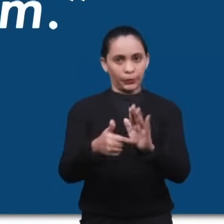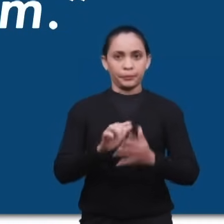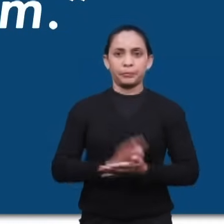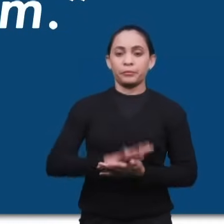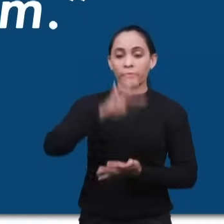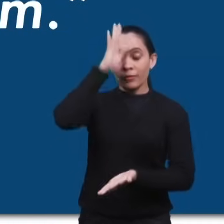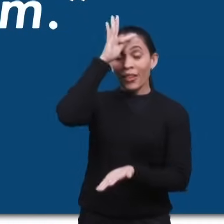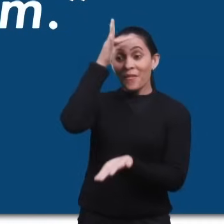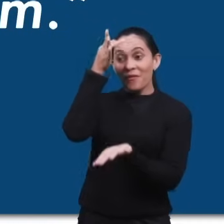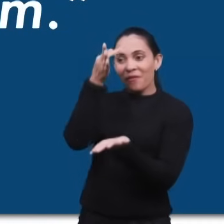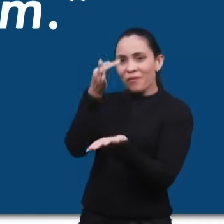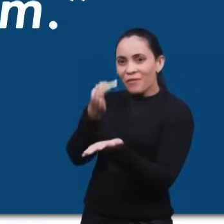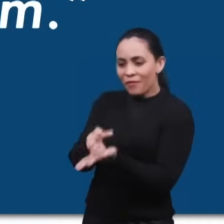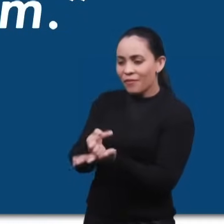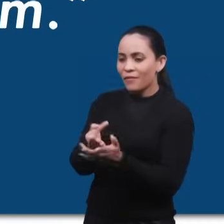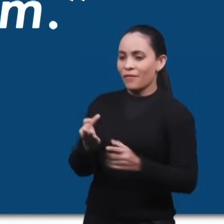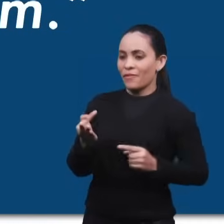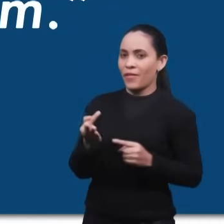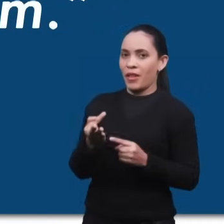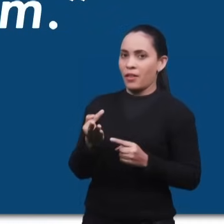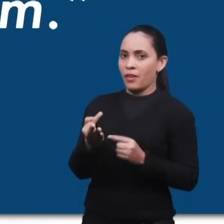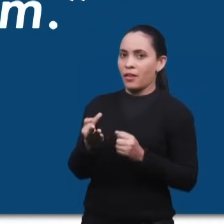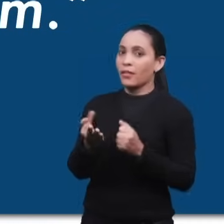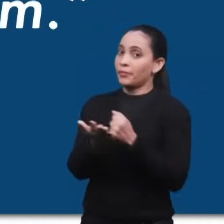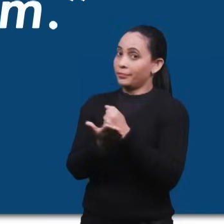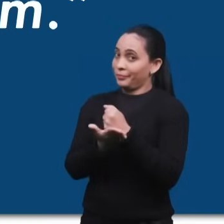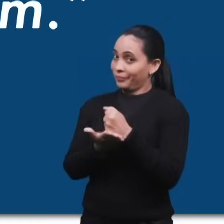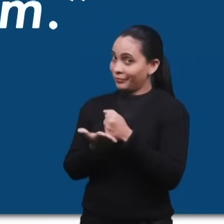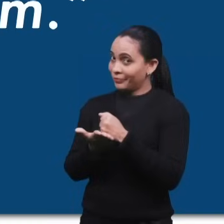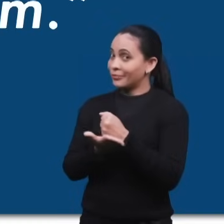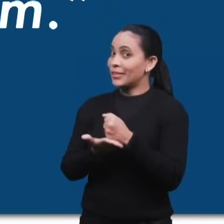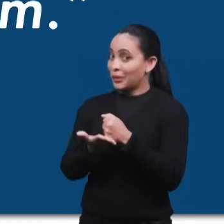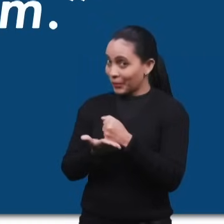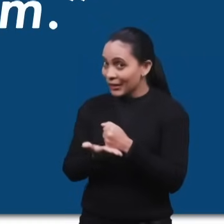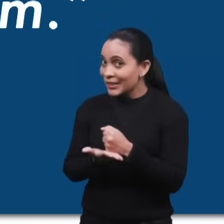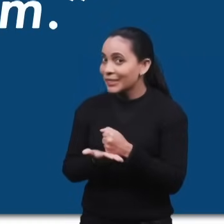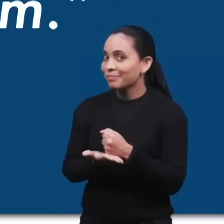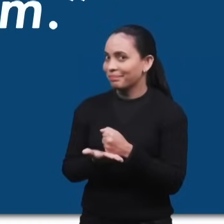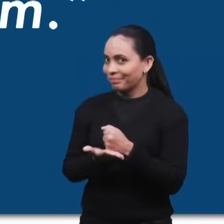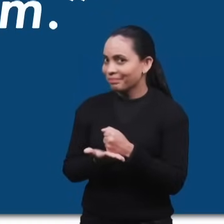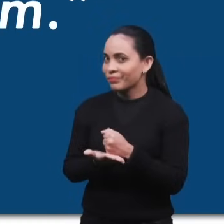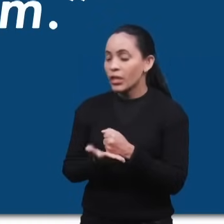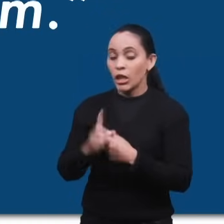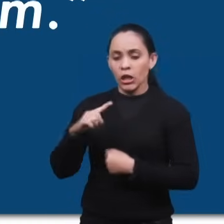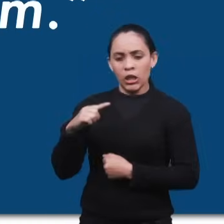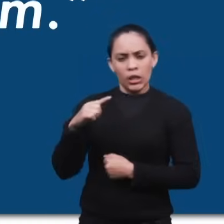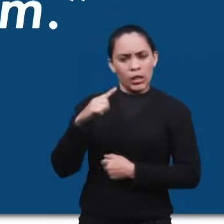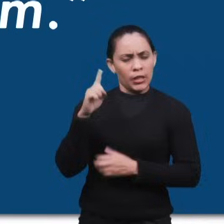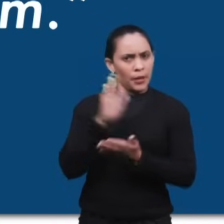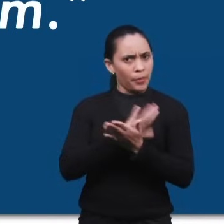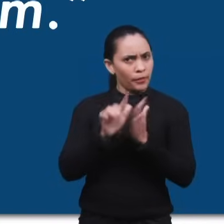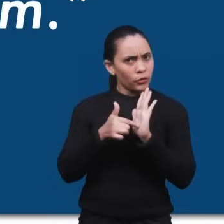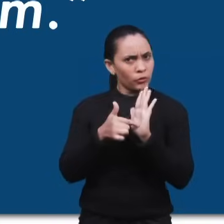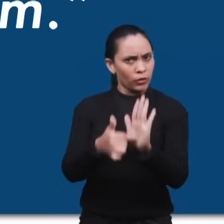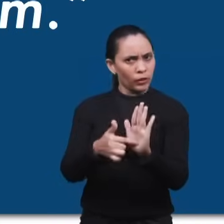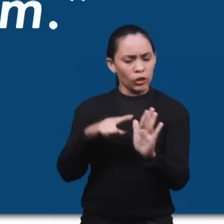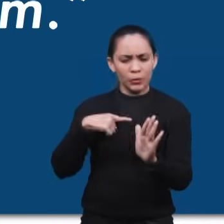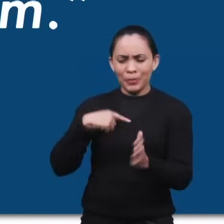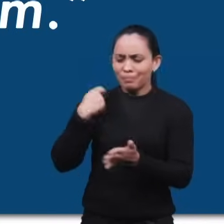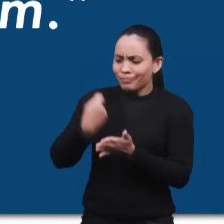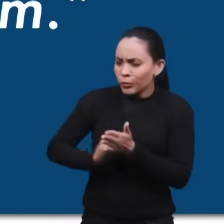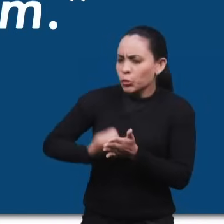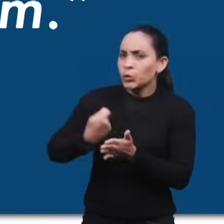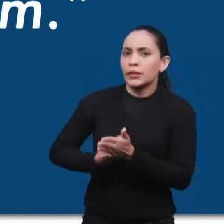fé é um firme fundamento. E a palavra nos ensina a batalhar pela fé, ou